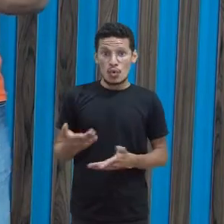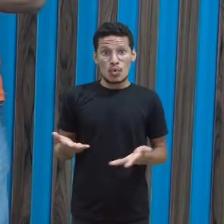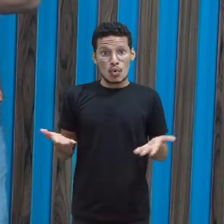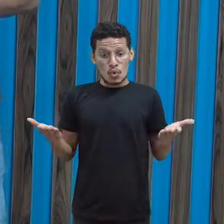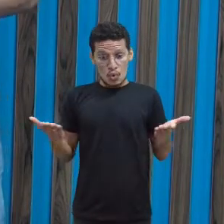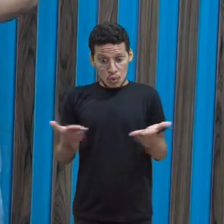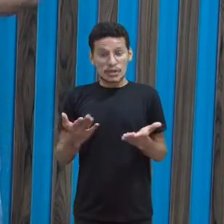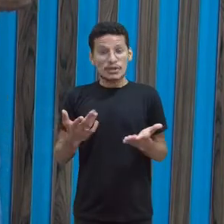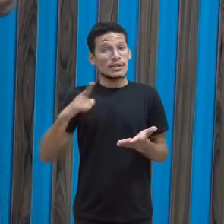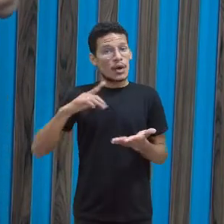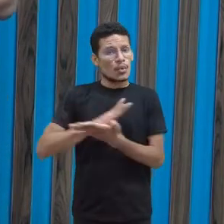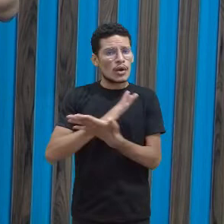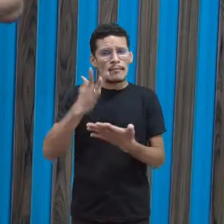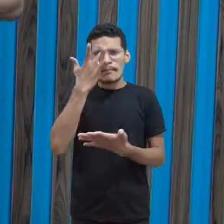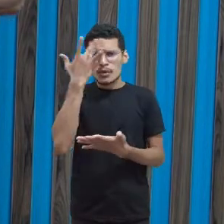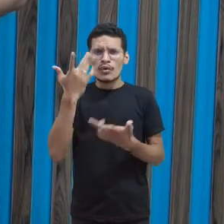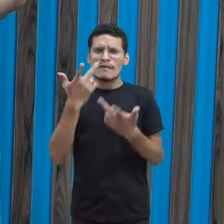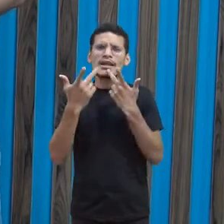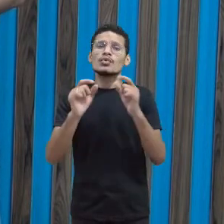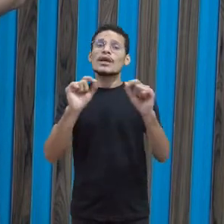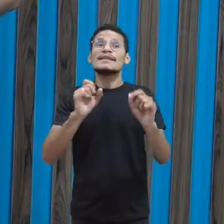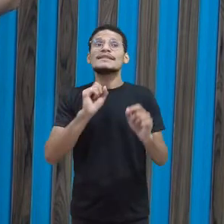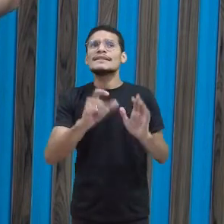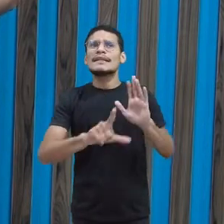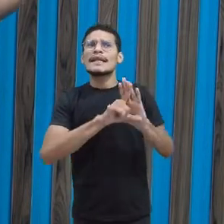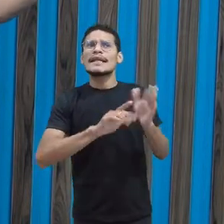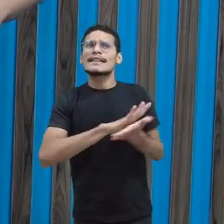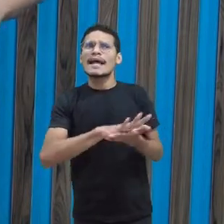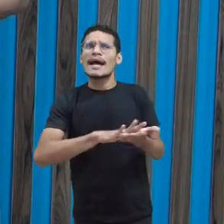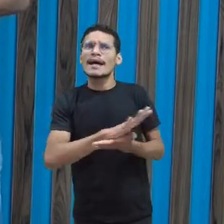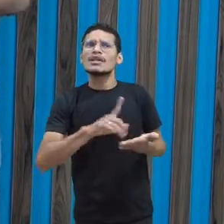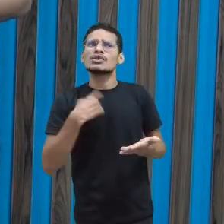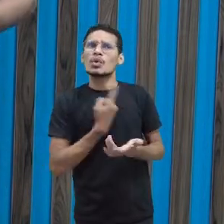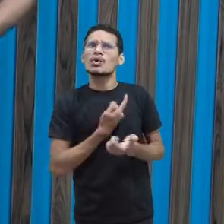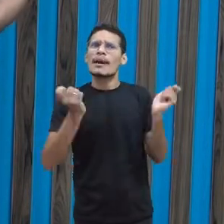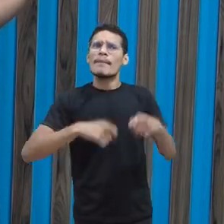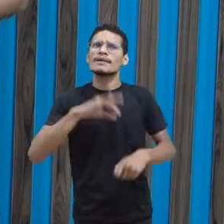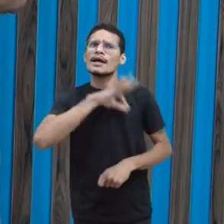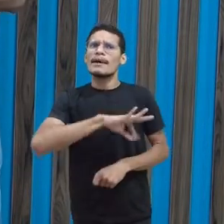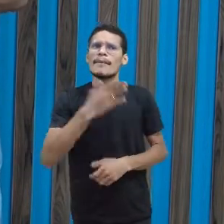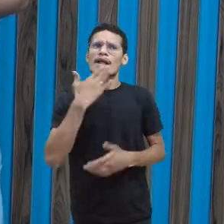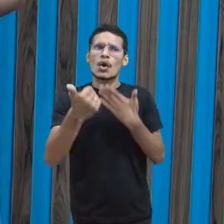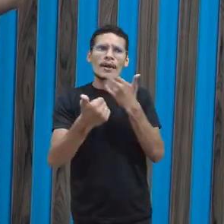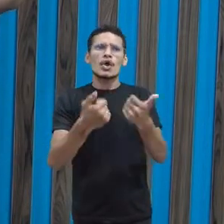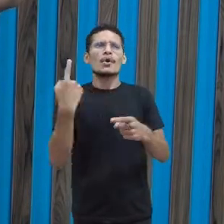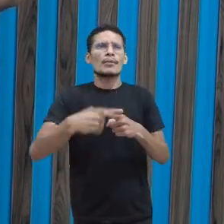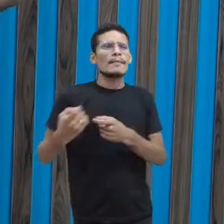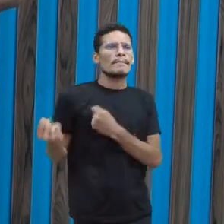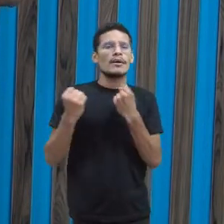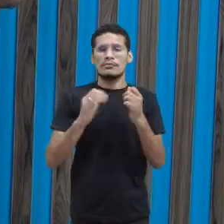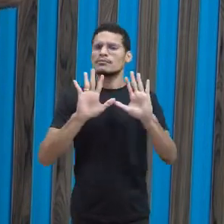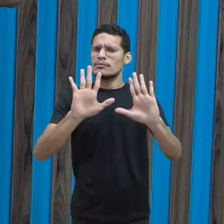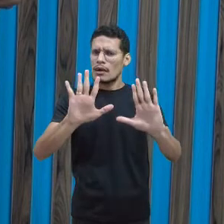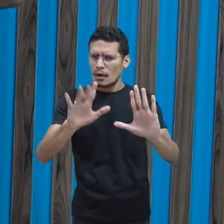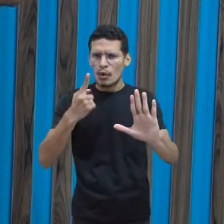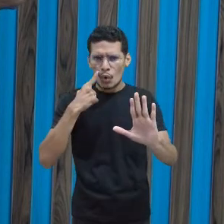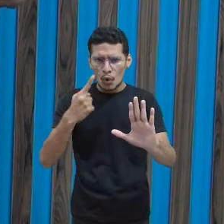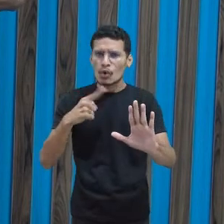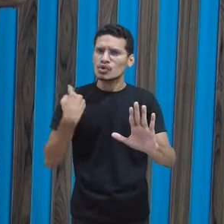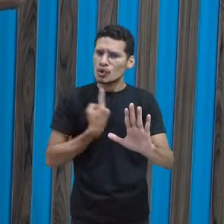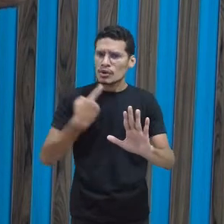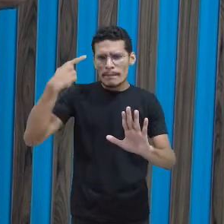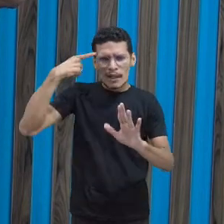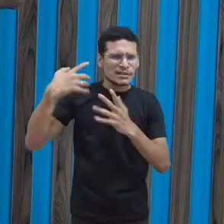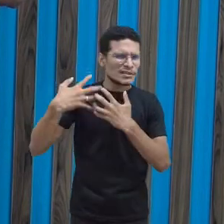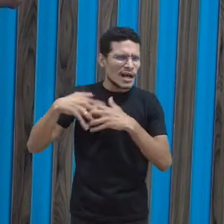vezes falando, se a gente não tivesse uma legislação trabalhista, talvez a gente pudesse ter um salário melhor, porque é um peso. Eu acho que a gente precisa pensar